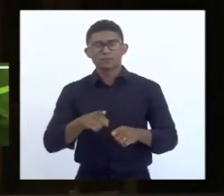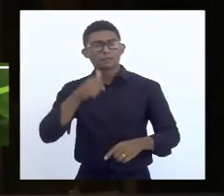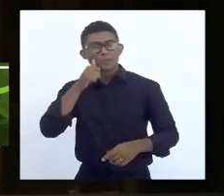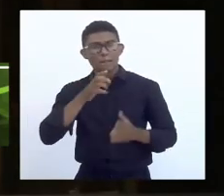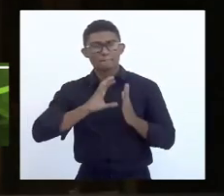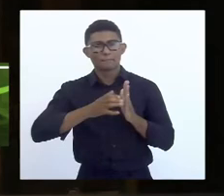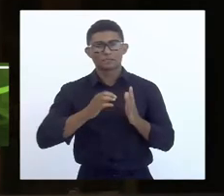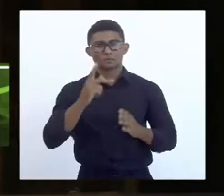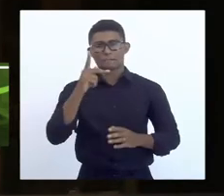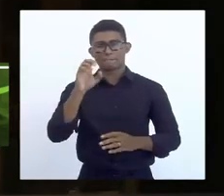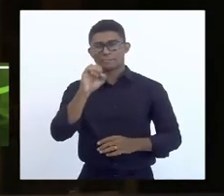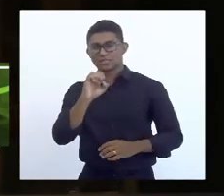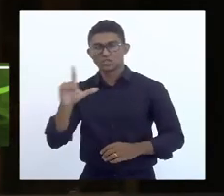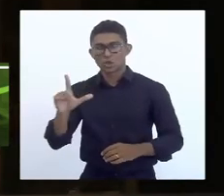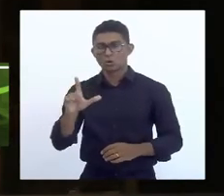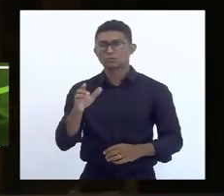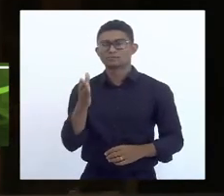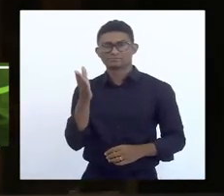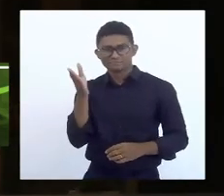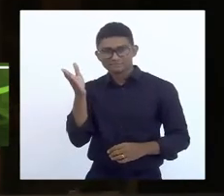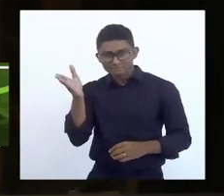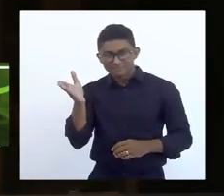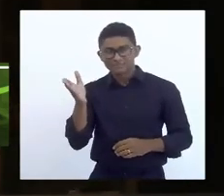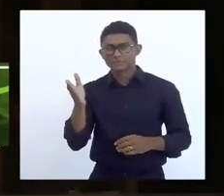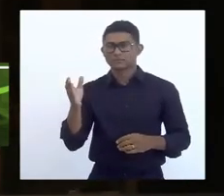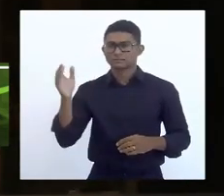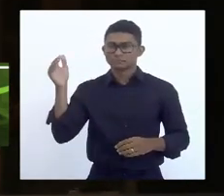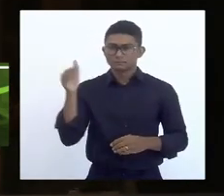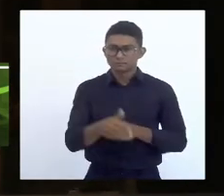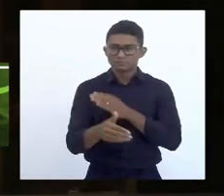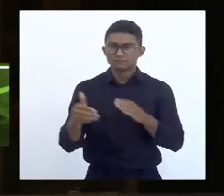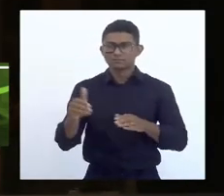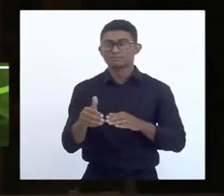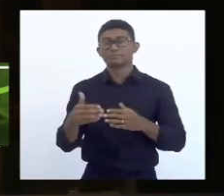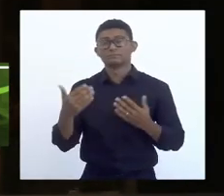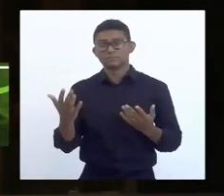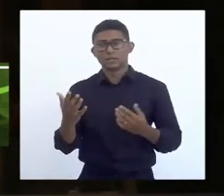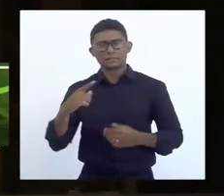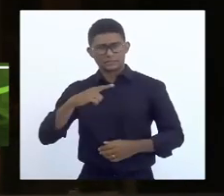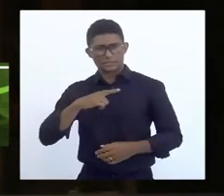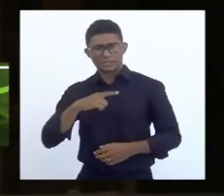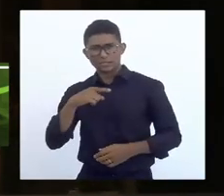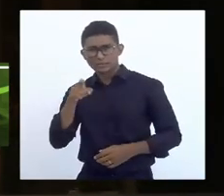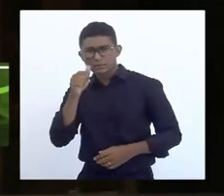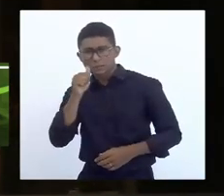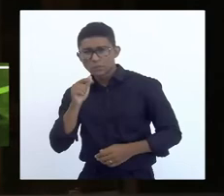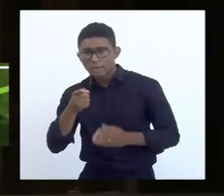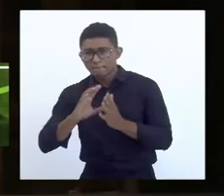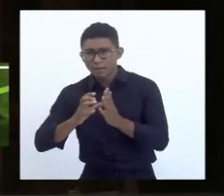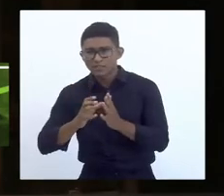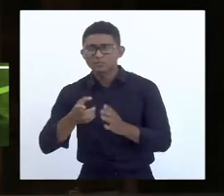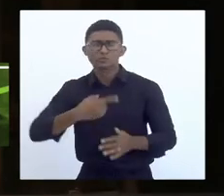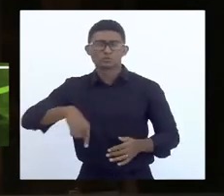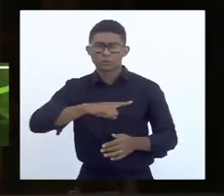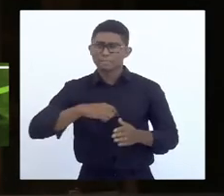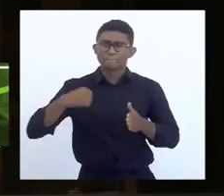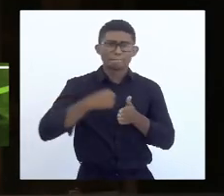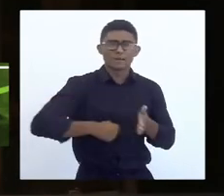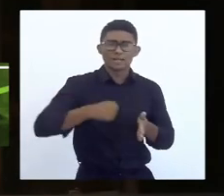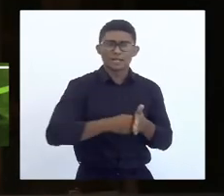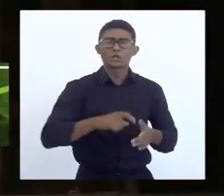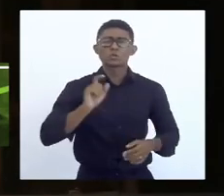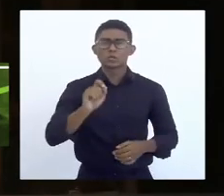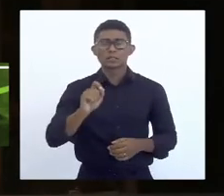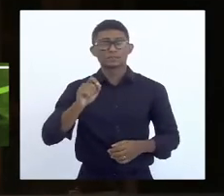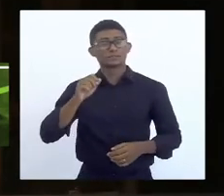mesa, porque a gente sabe que onde tem uma de nós, a gente vai estar brigando pelo legado de Marielle e mais, a gente vai estar brigando